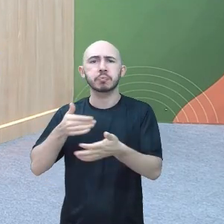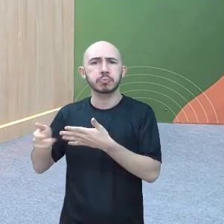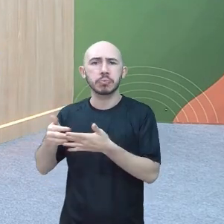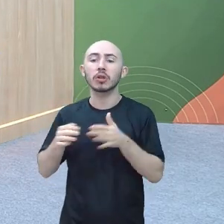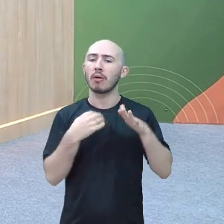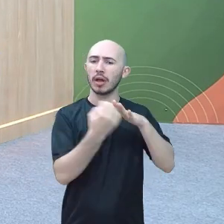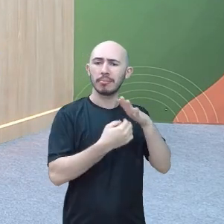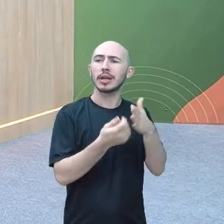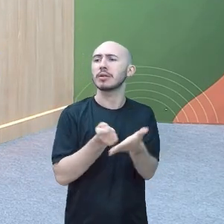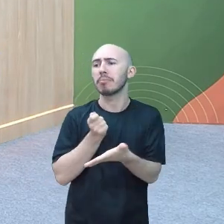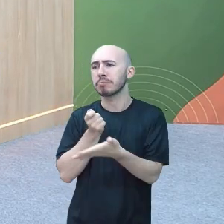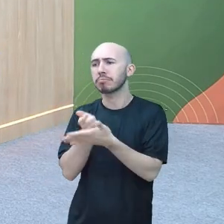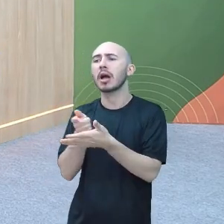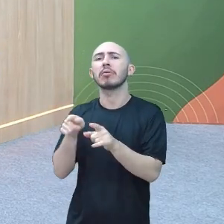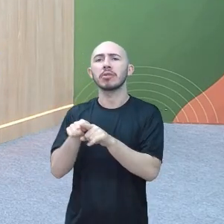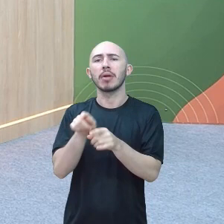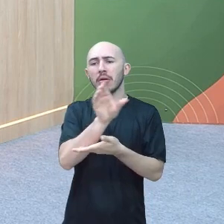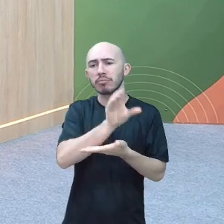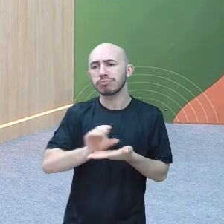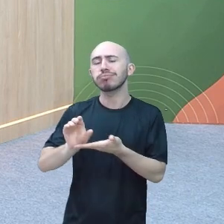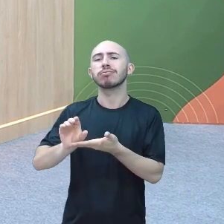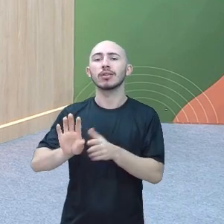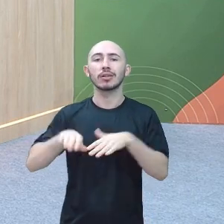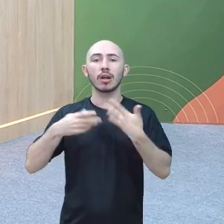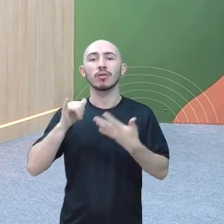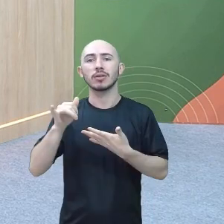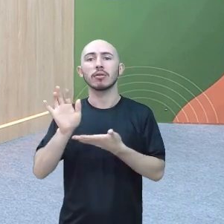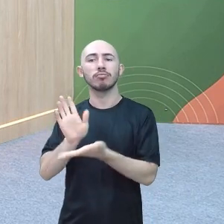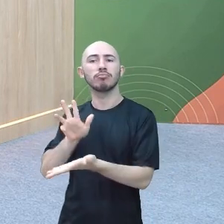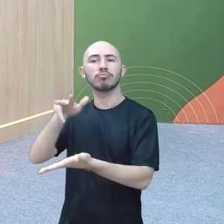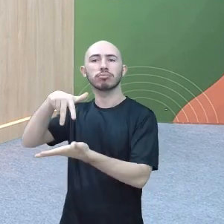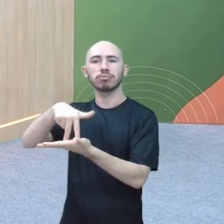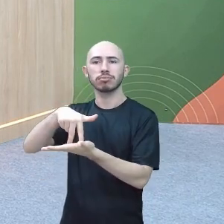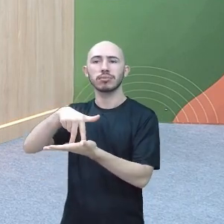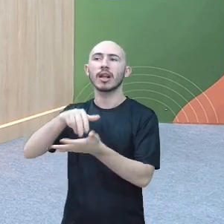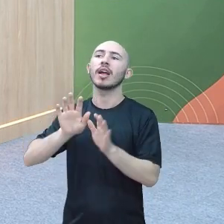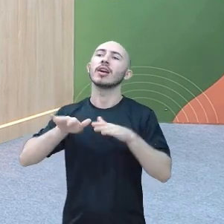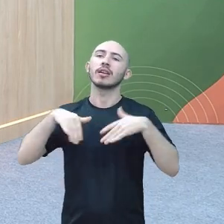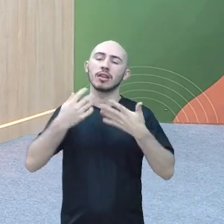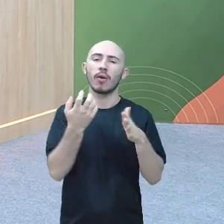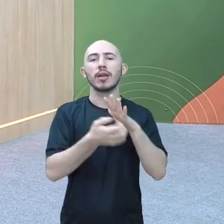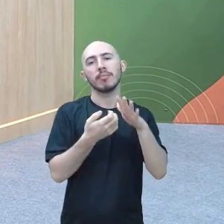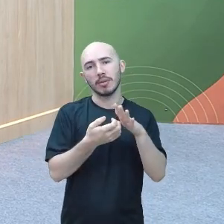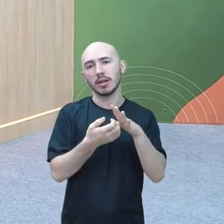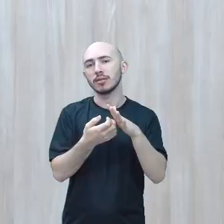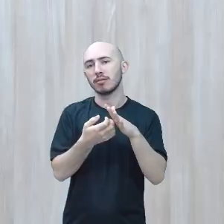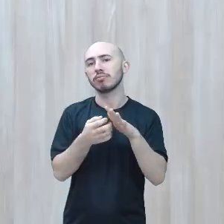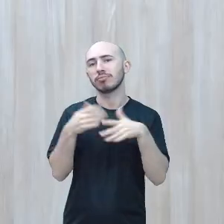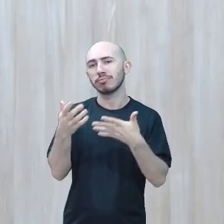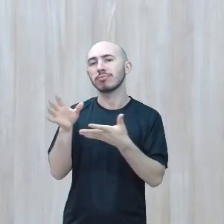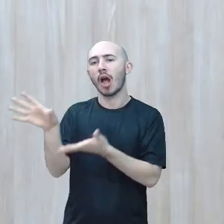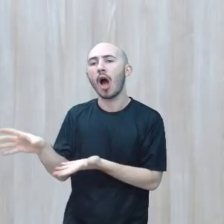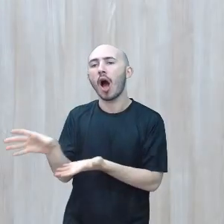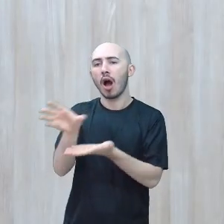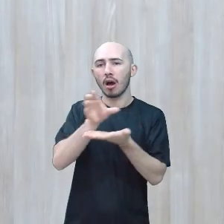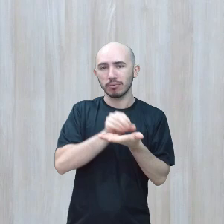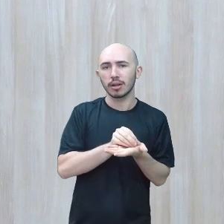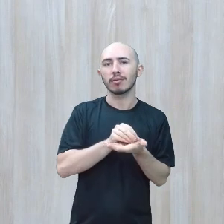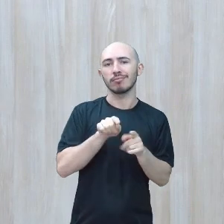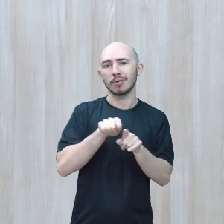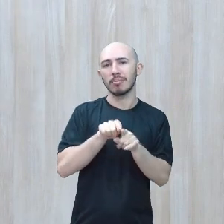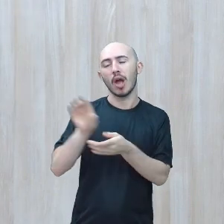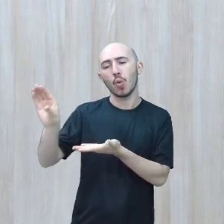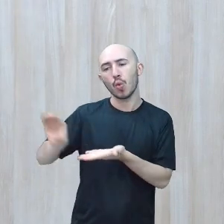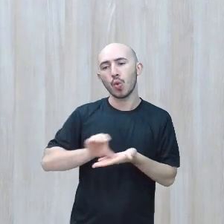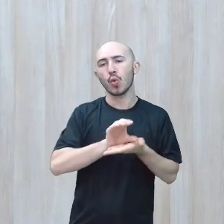bancam, sendo que quando você debutar, ele vai pegar a parte dele. Porque eles passam